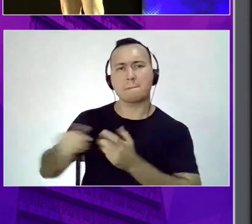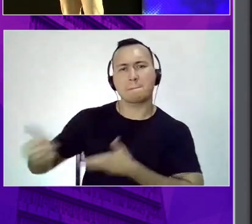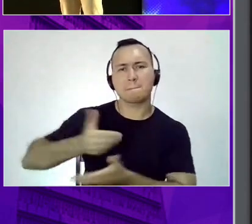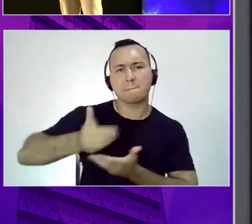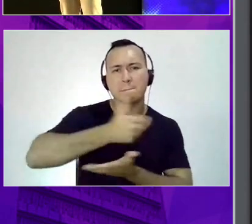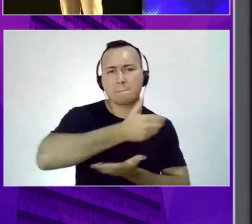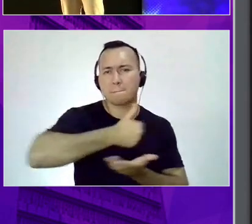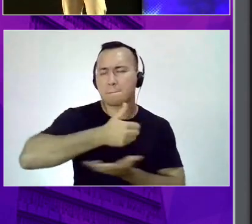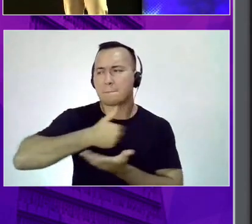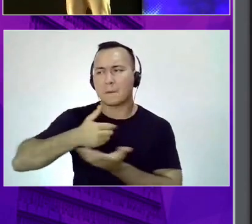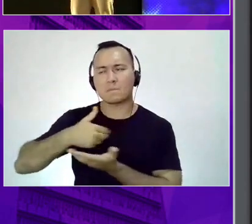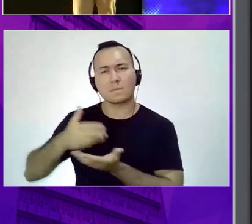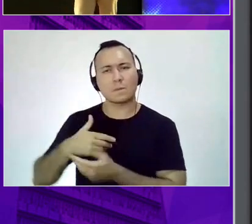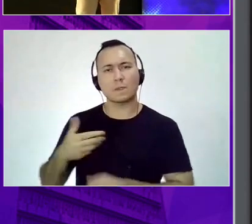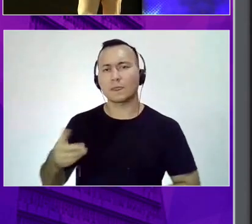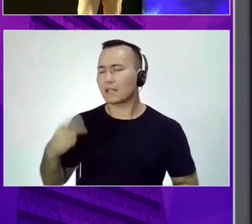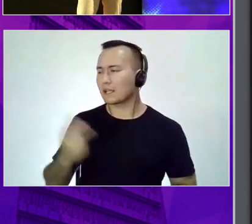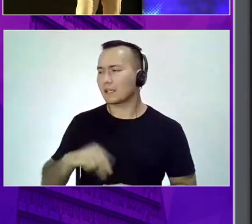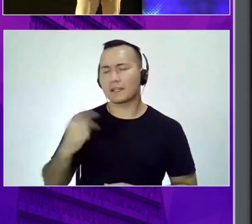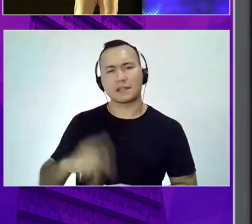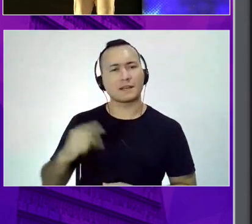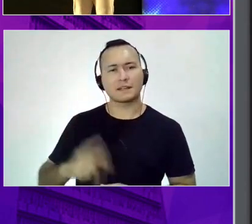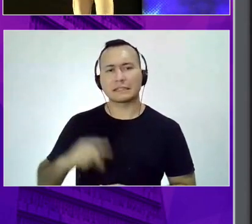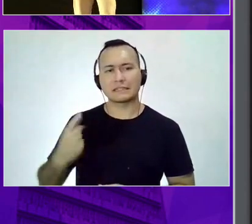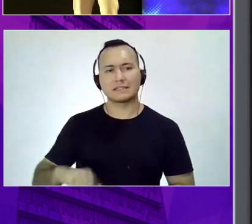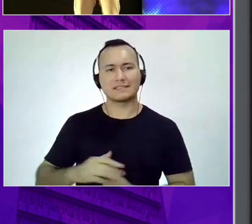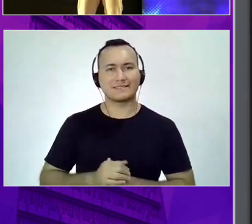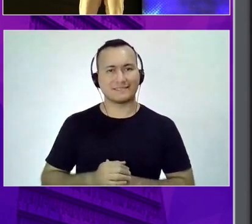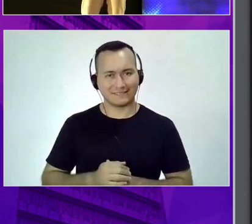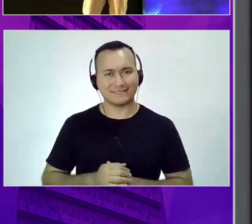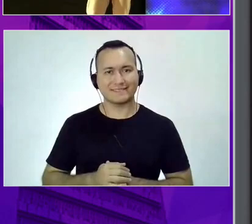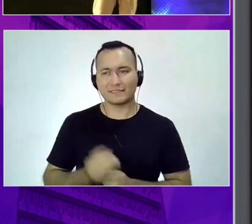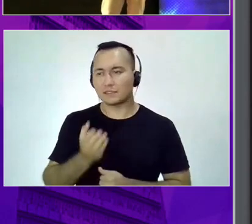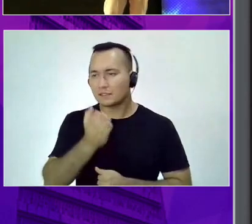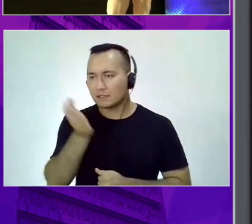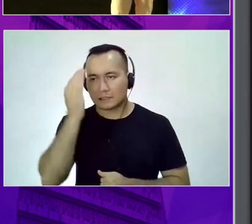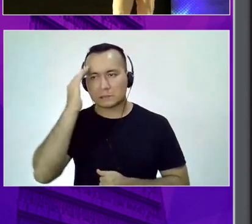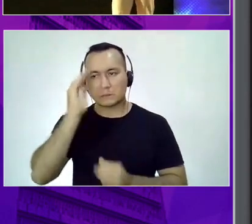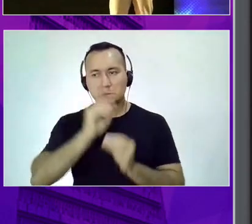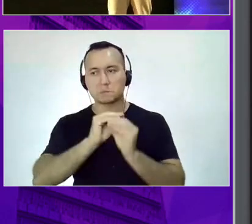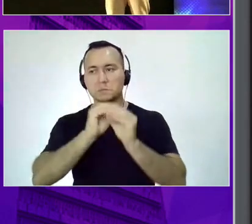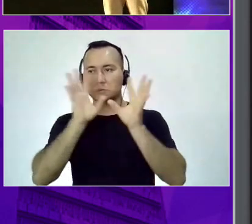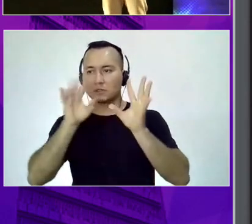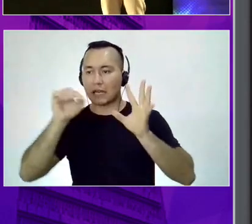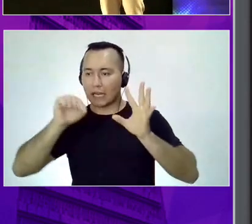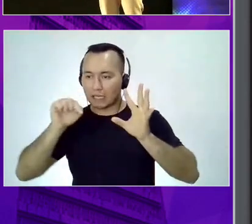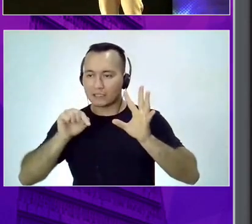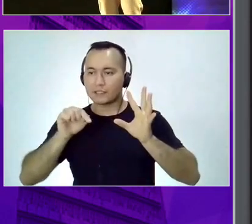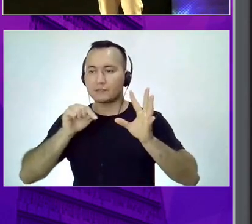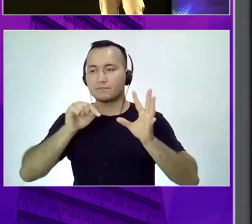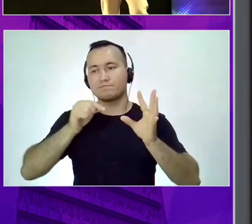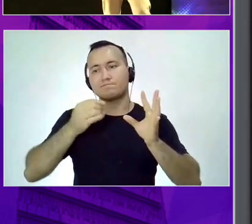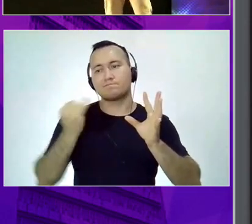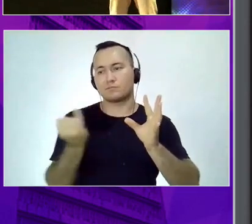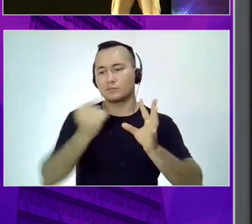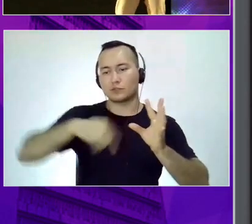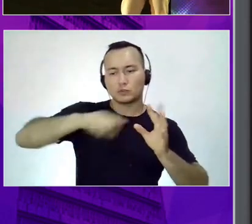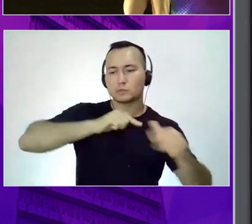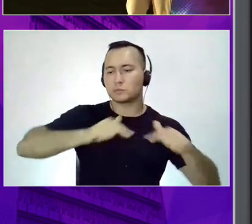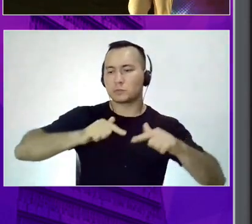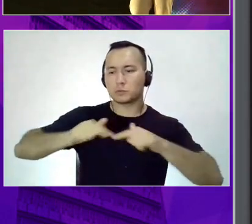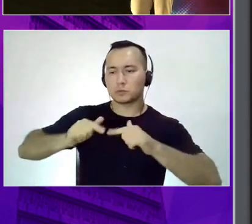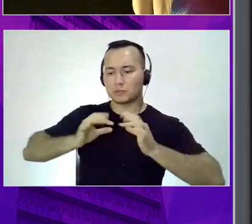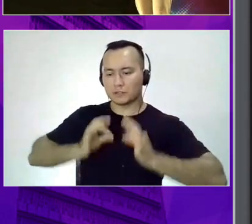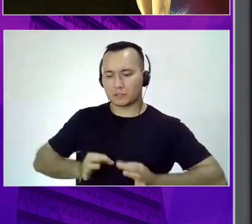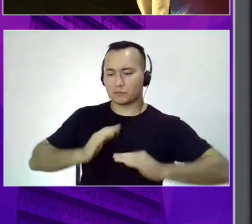a vantagem ou os benefícios que aquilo traria. Para a empresa sim, mas para o cliente principalmente dentro disso tudo.